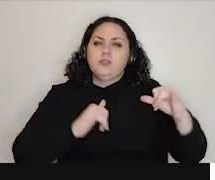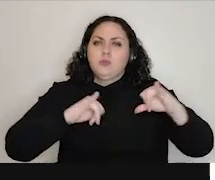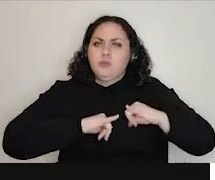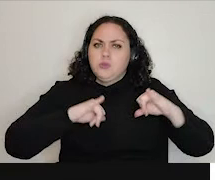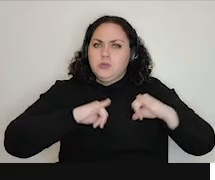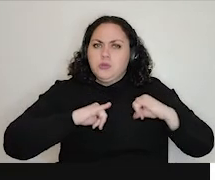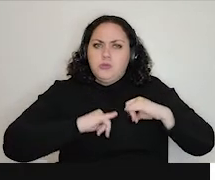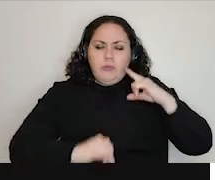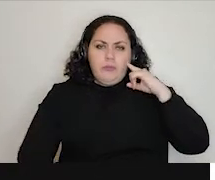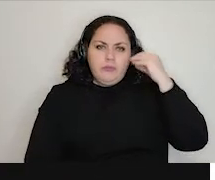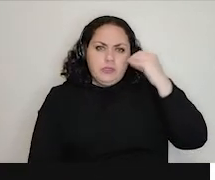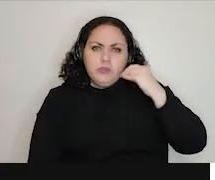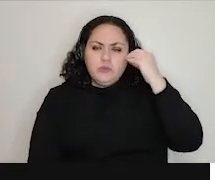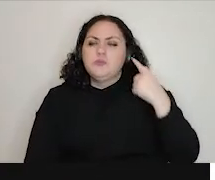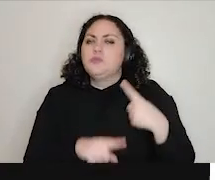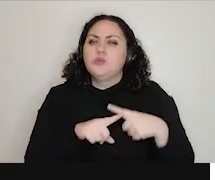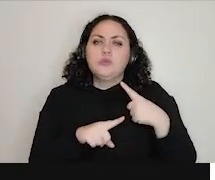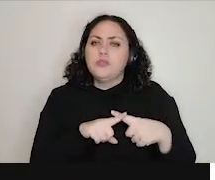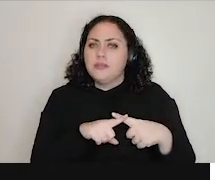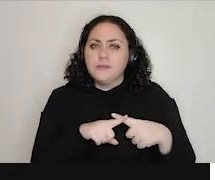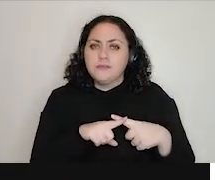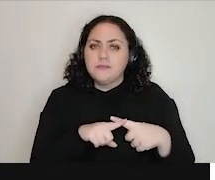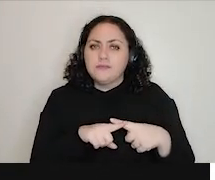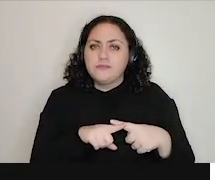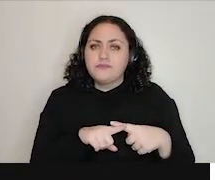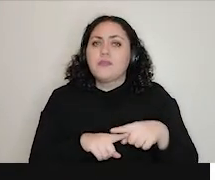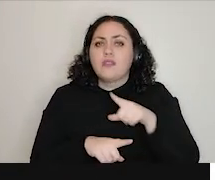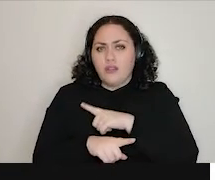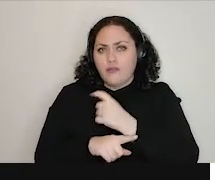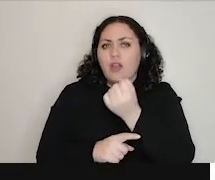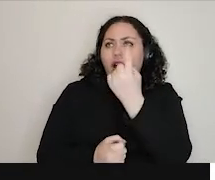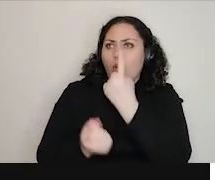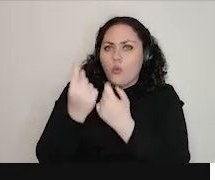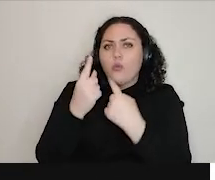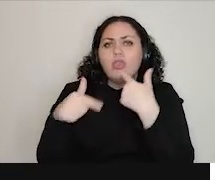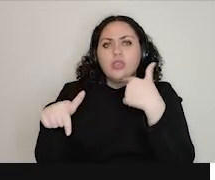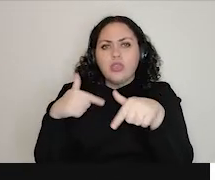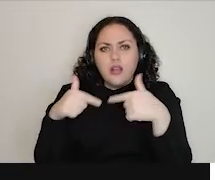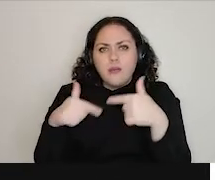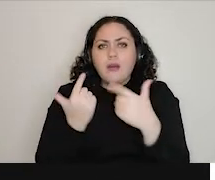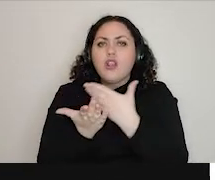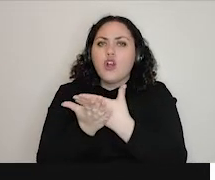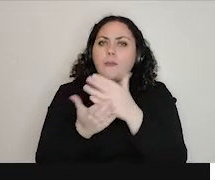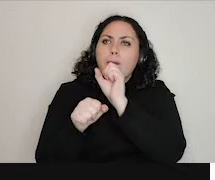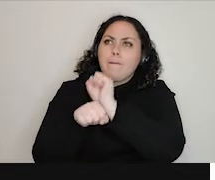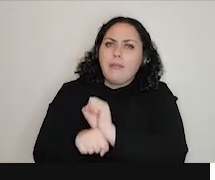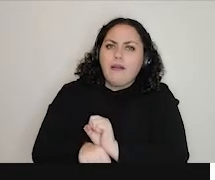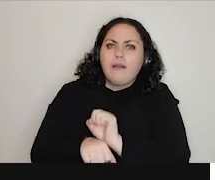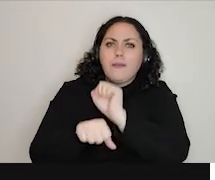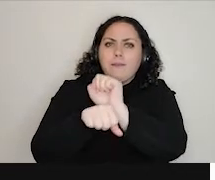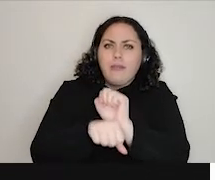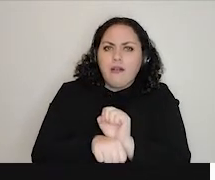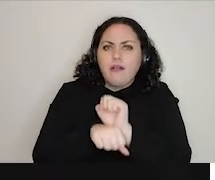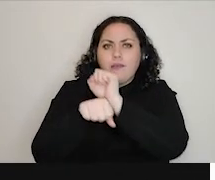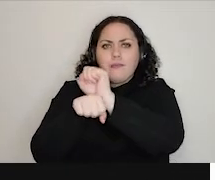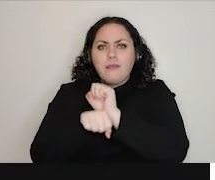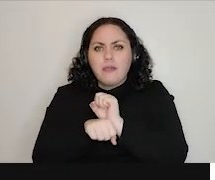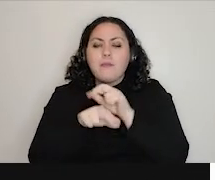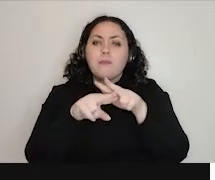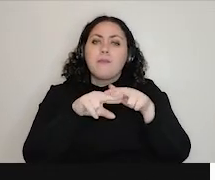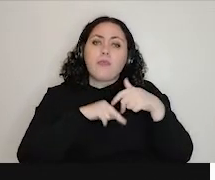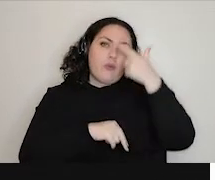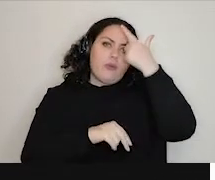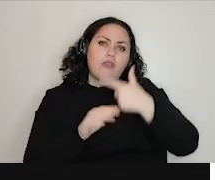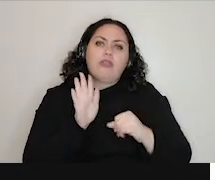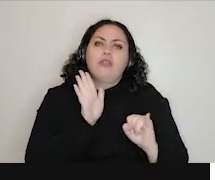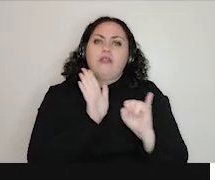começou a passar por um intenso sofrimento psíquico por causa de alguns trabalhos que ele começou a